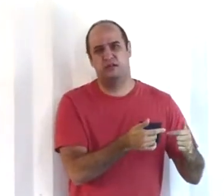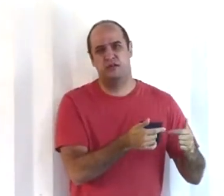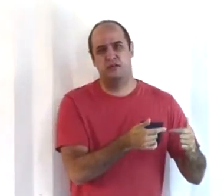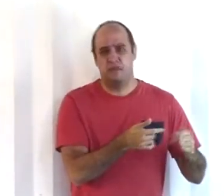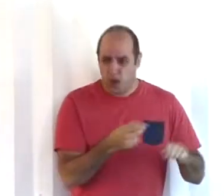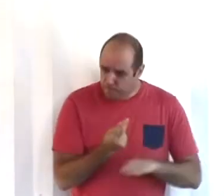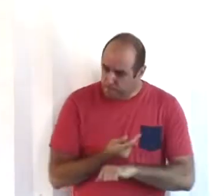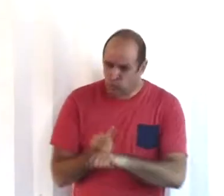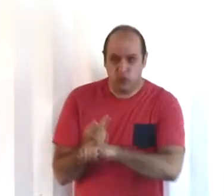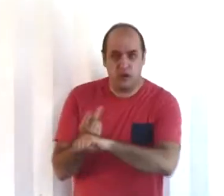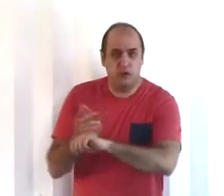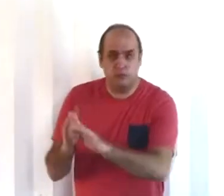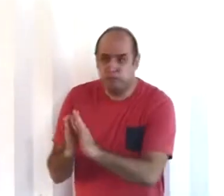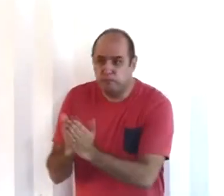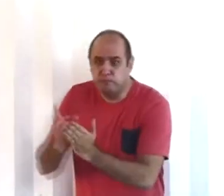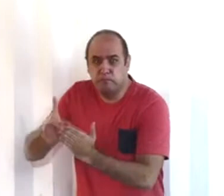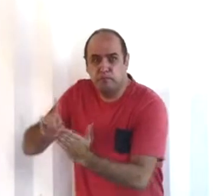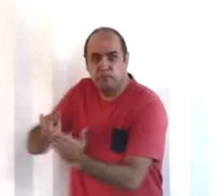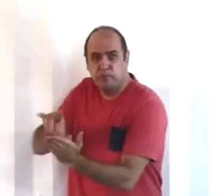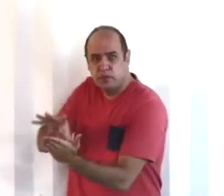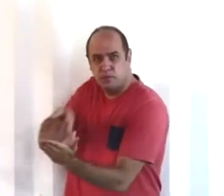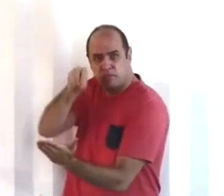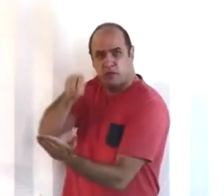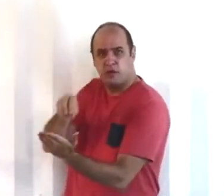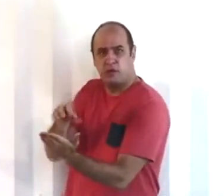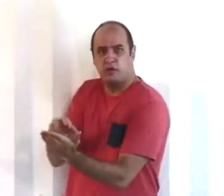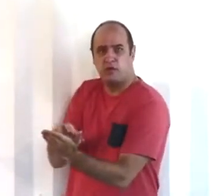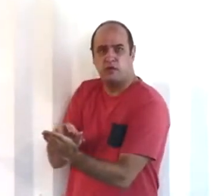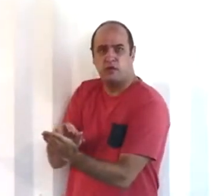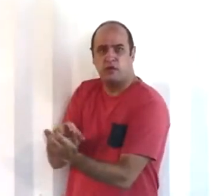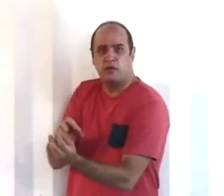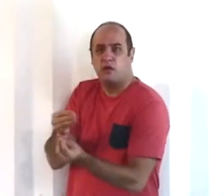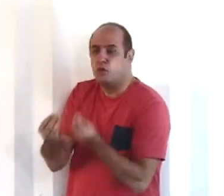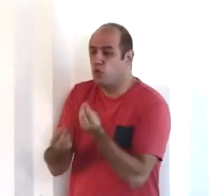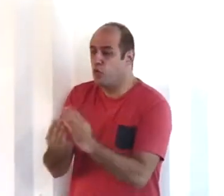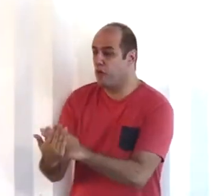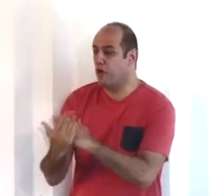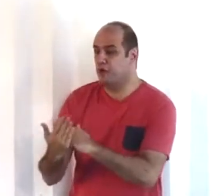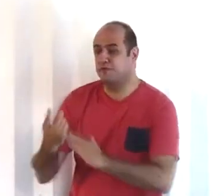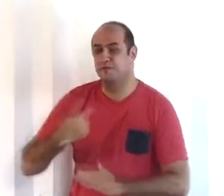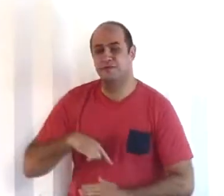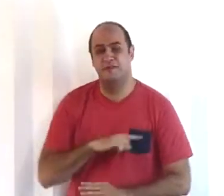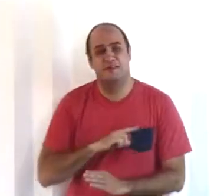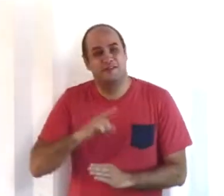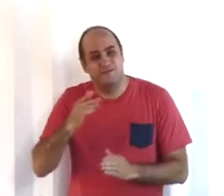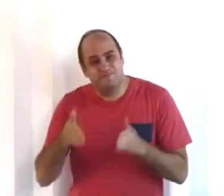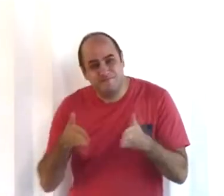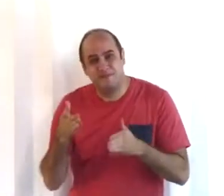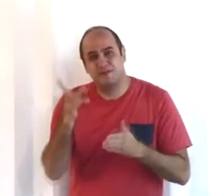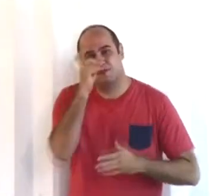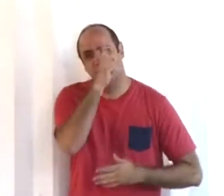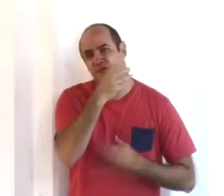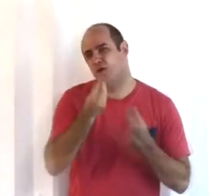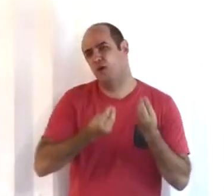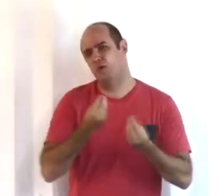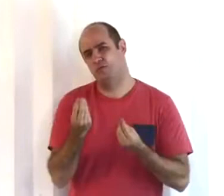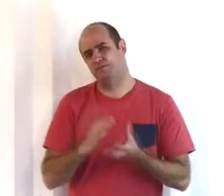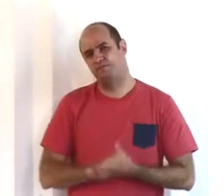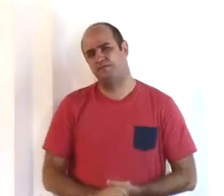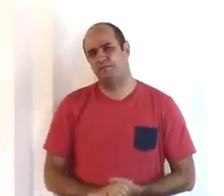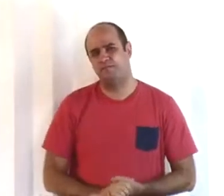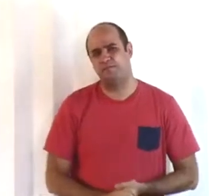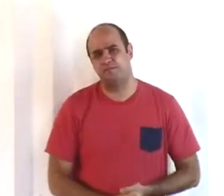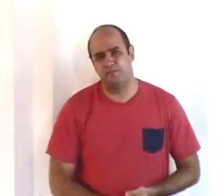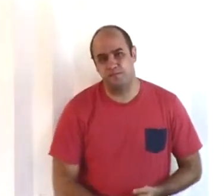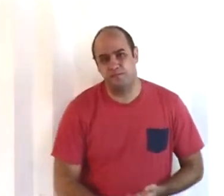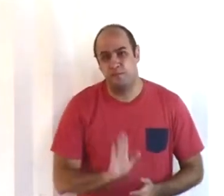Escrituras? O que as Escrituras podem nos ajudar em relação a momentos muito difíceis? Lá no final, eu